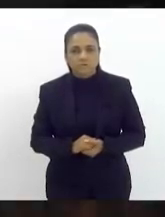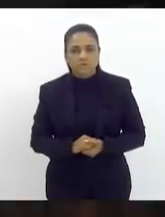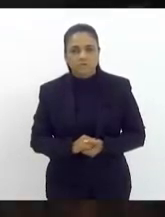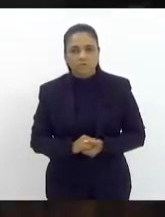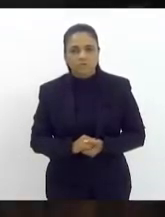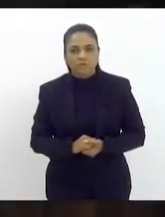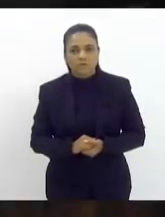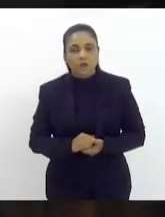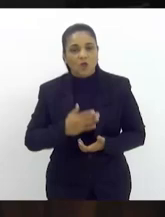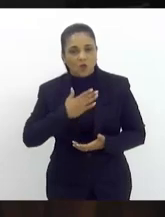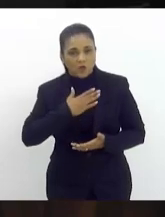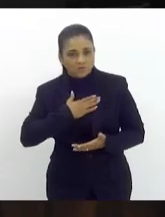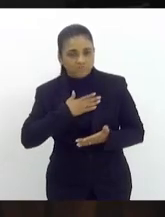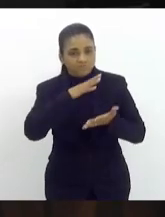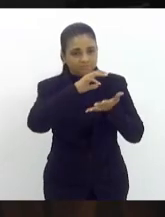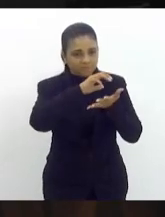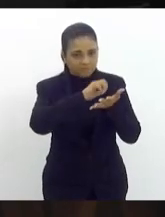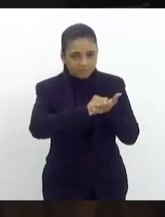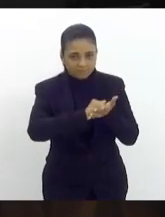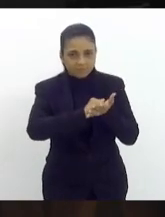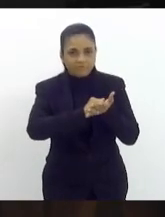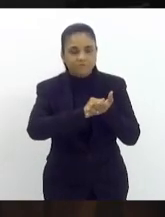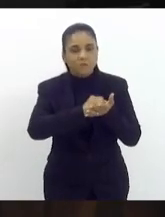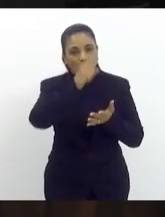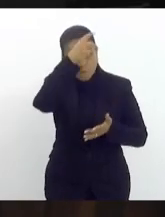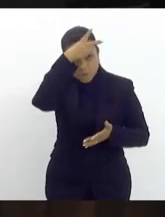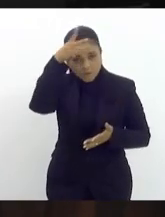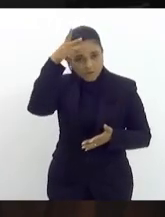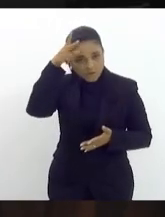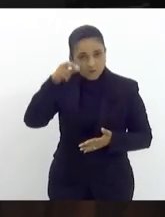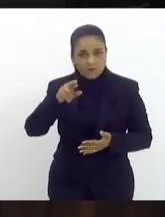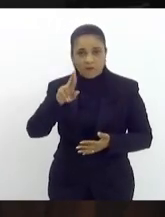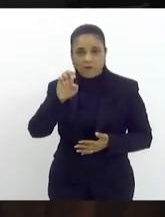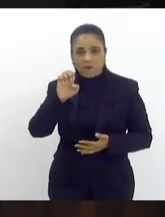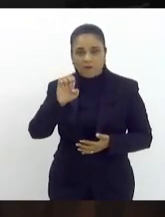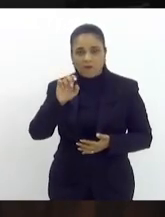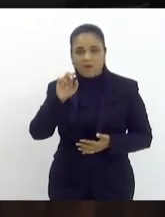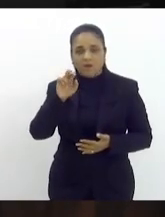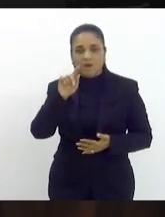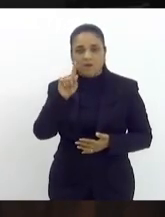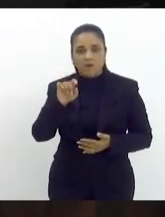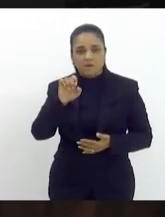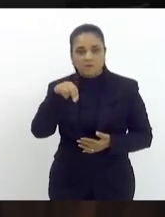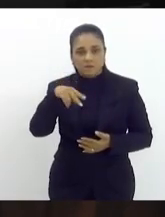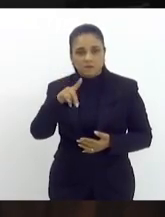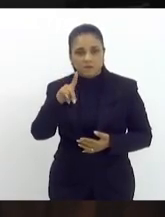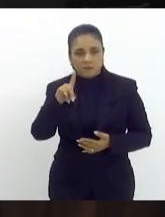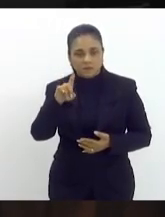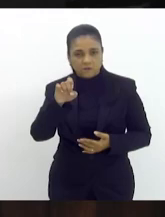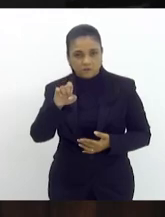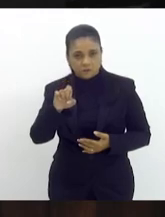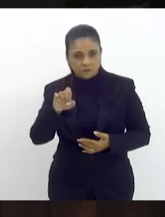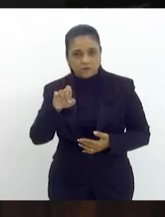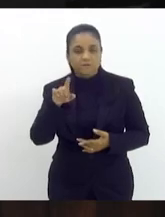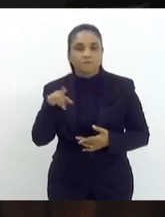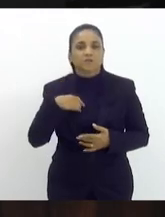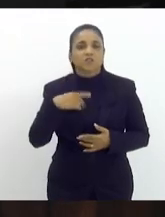Gostaríamos de registrar a presença também do prefeito de Resende, nosso prefeito Diogo Balieiro. Seja